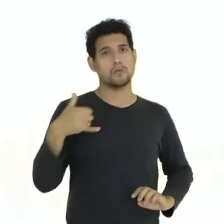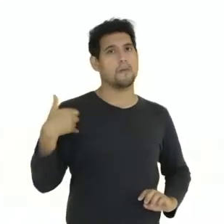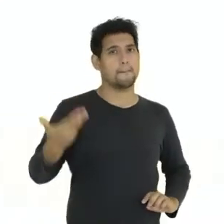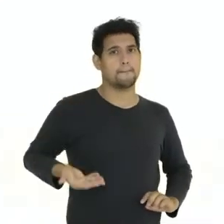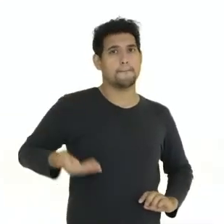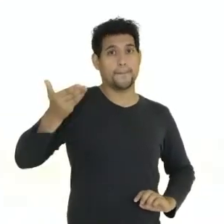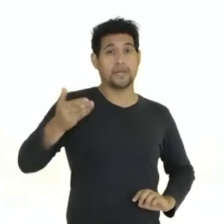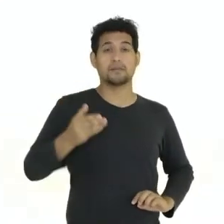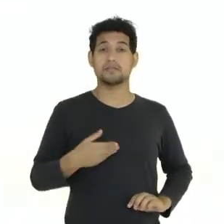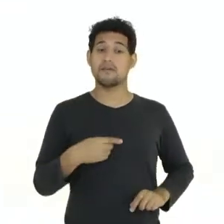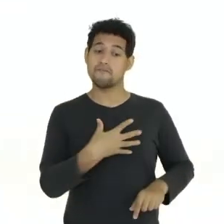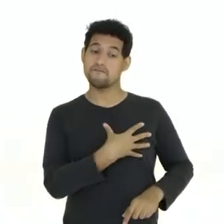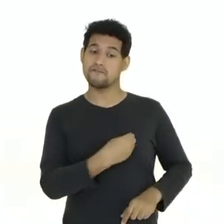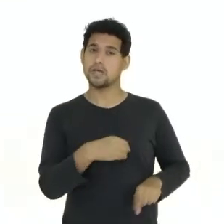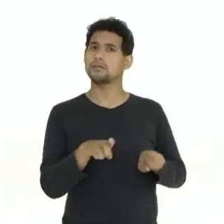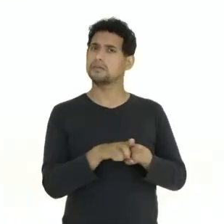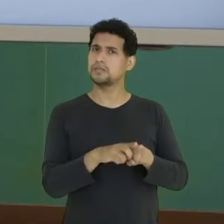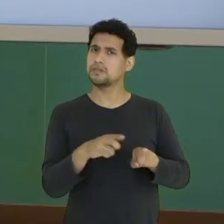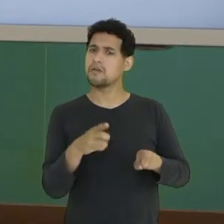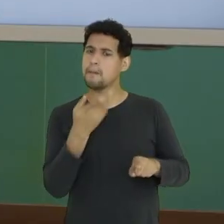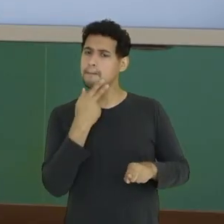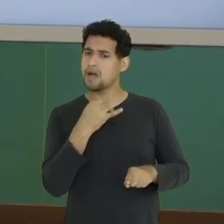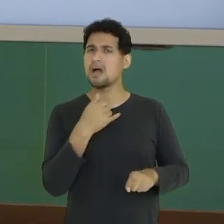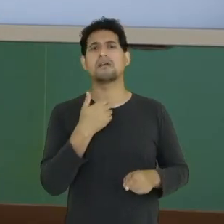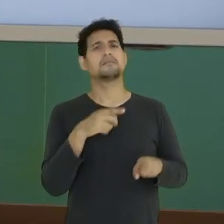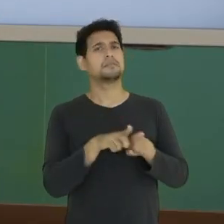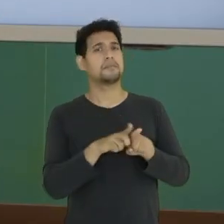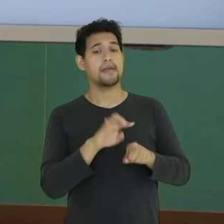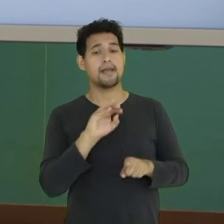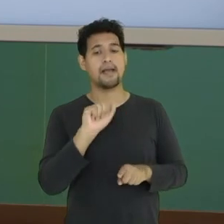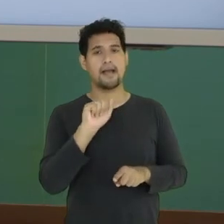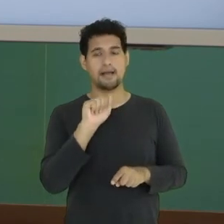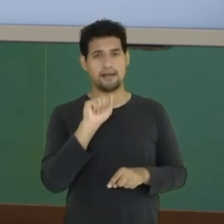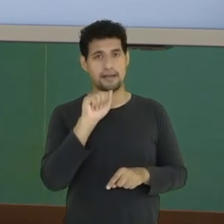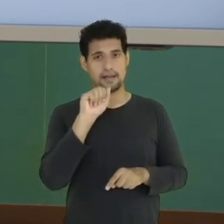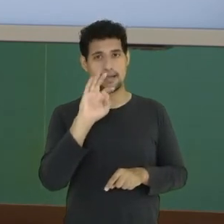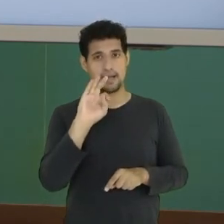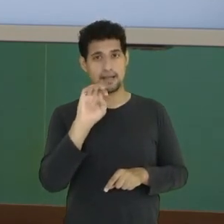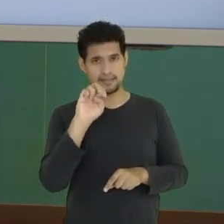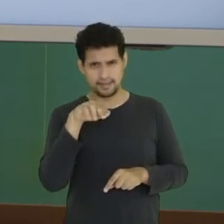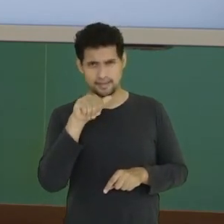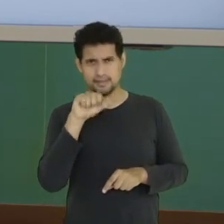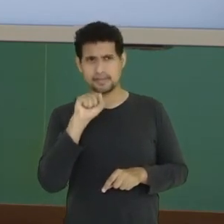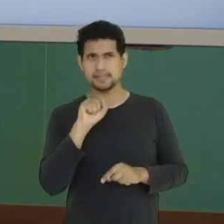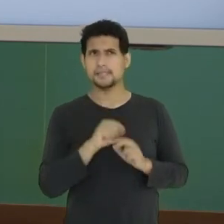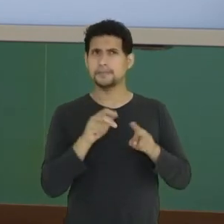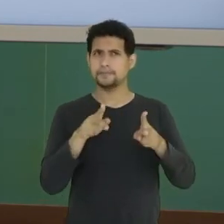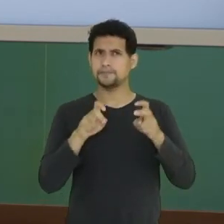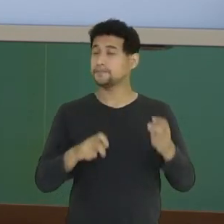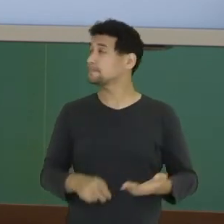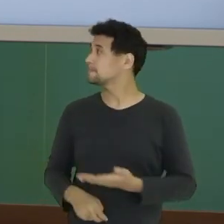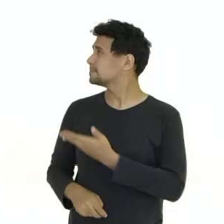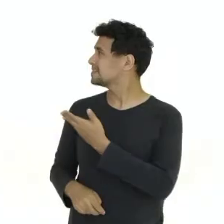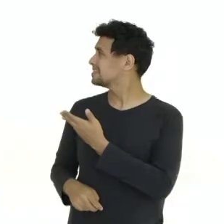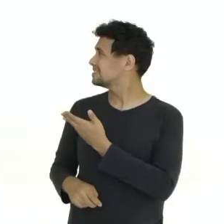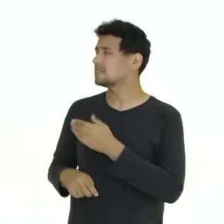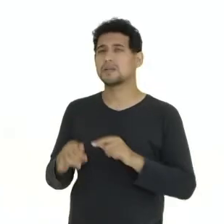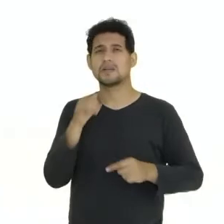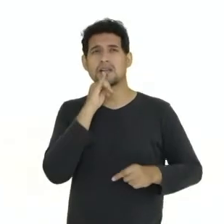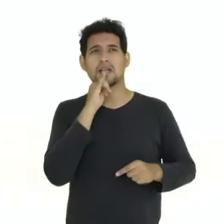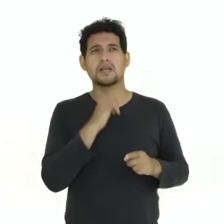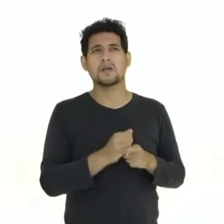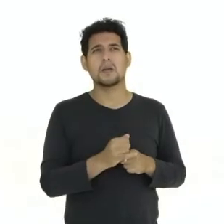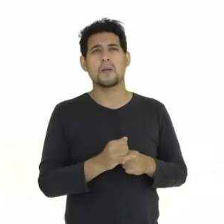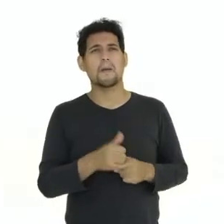atenienses e filhos de pais atenienses. Então vejam aqui nessa imagem, metecos, escravos e mulheres, que